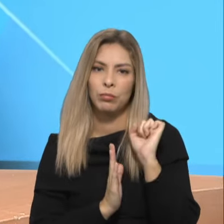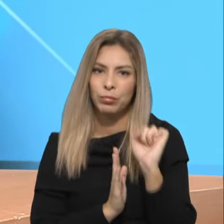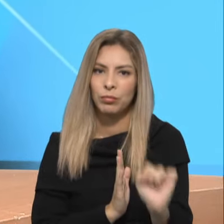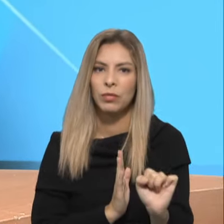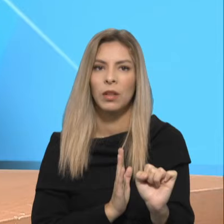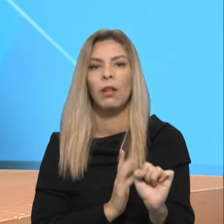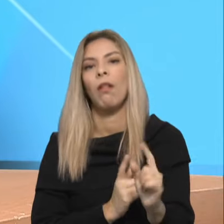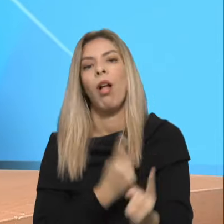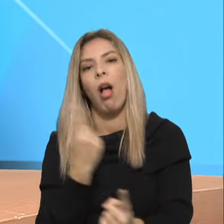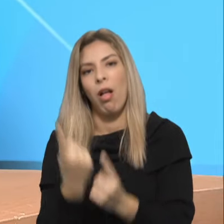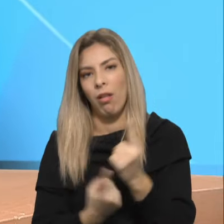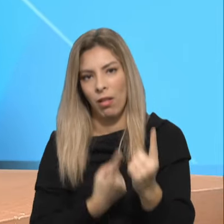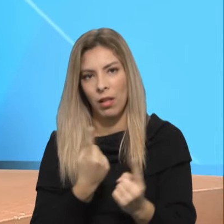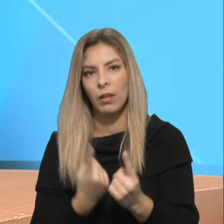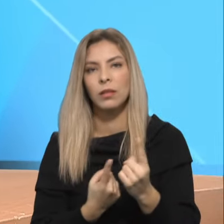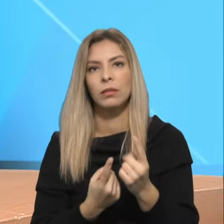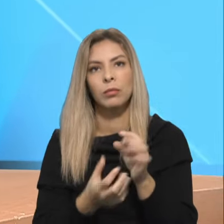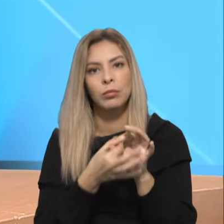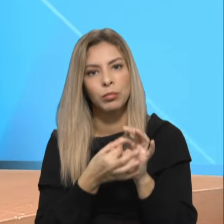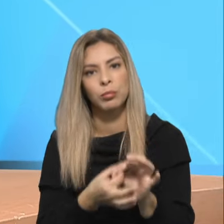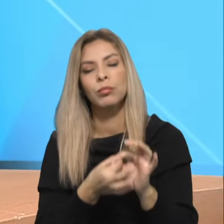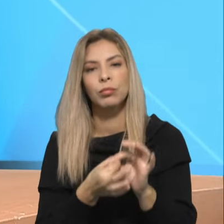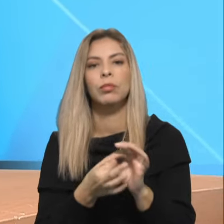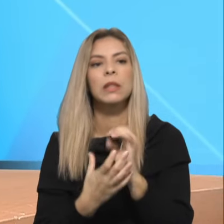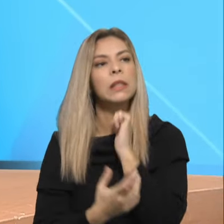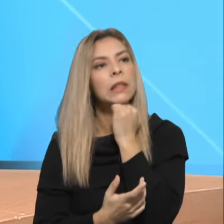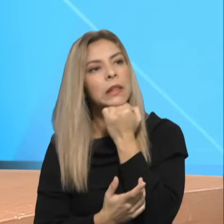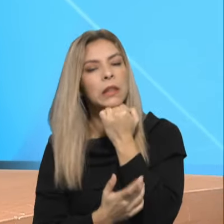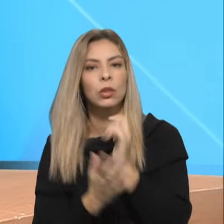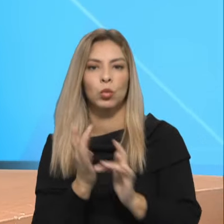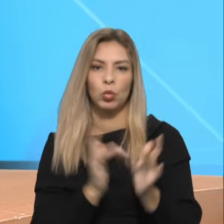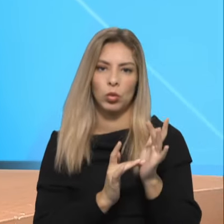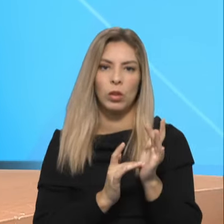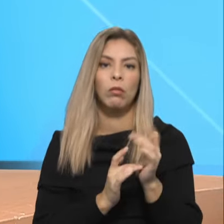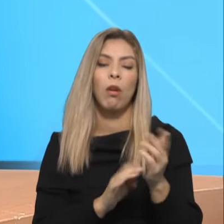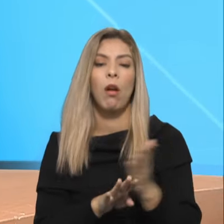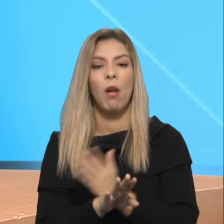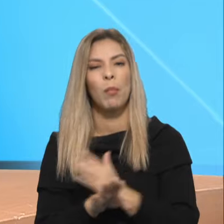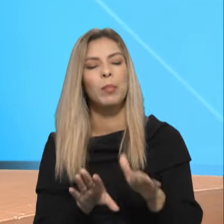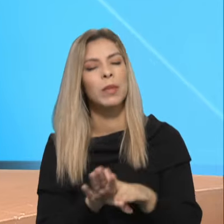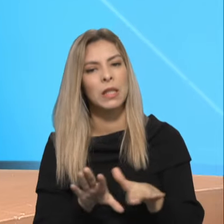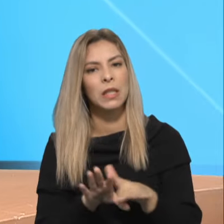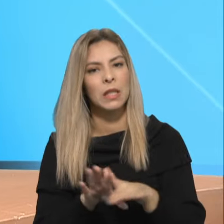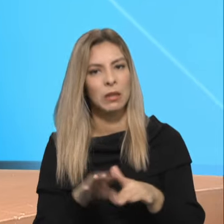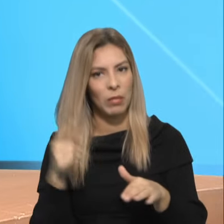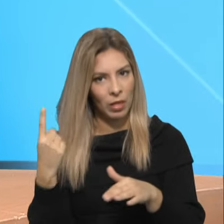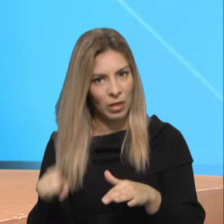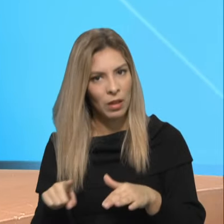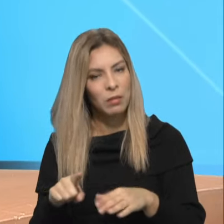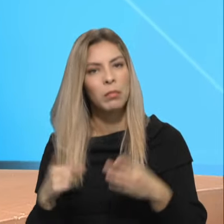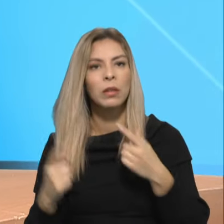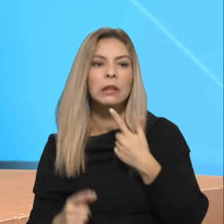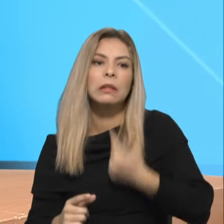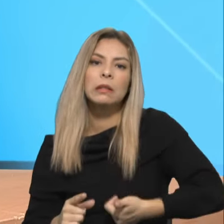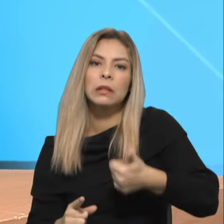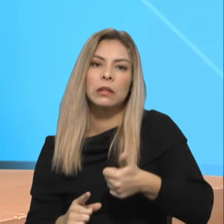como alguém que está intimamente relacionado com o mistério de Cristo, que participa profundamente como nenhuma outra criatura e, portanto, ela é